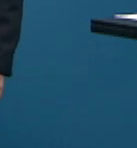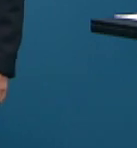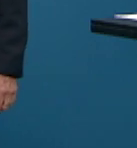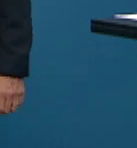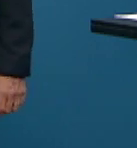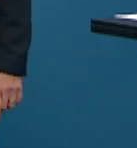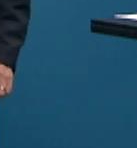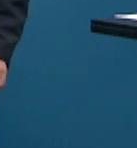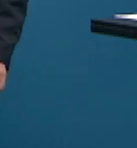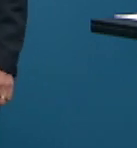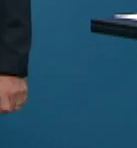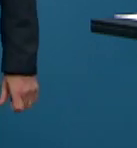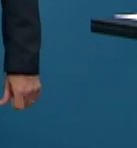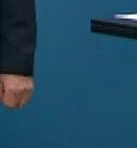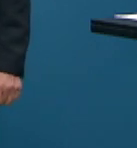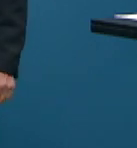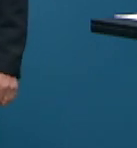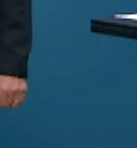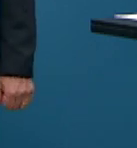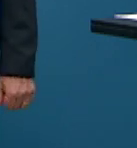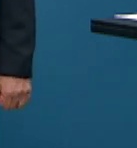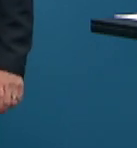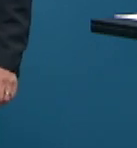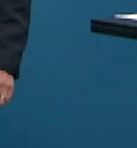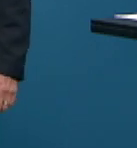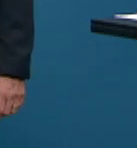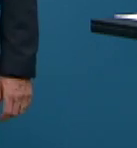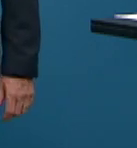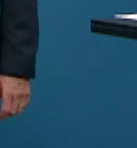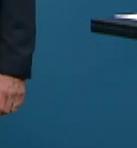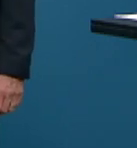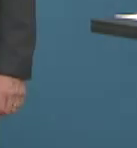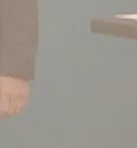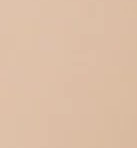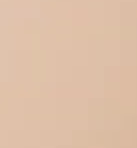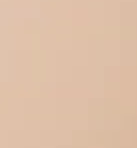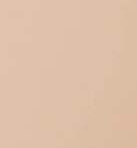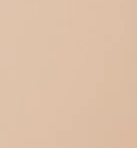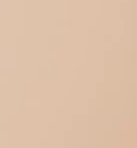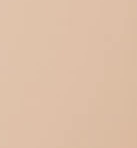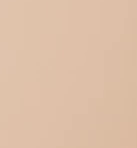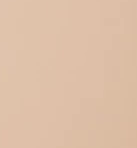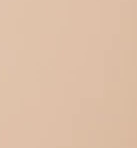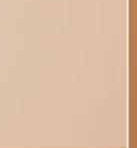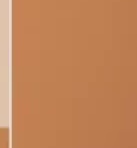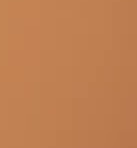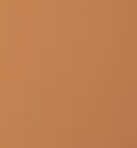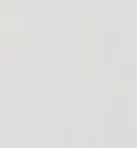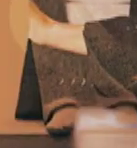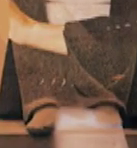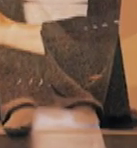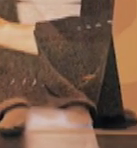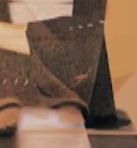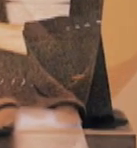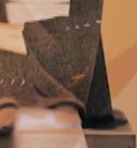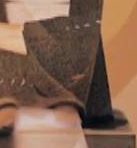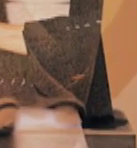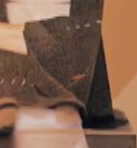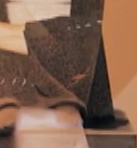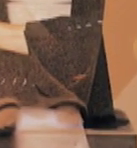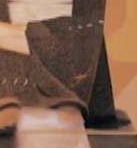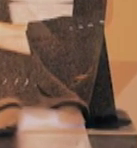ministra Rosa Weber. Intervalo é rapidinho, 15 minutos, como disse a ministra, voltamos já. Sobre fundo branco, em